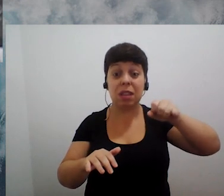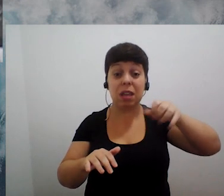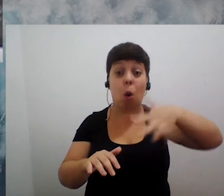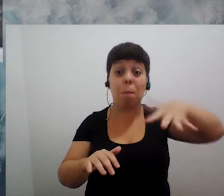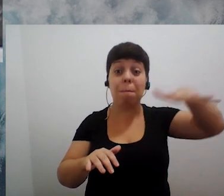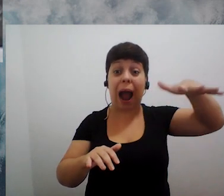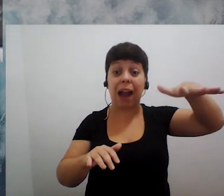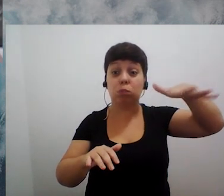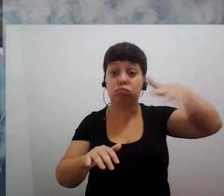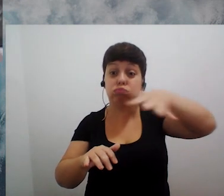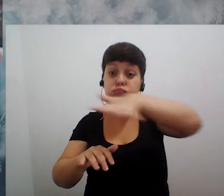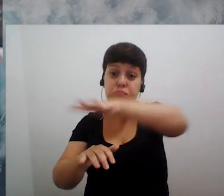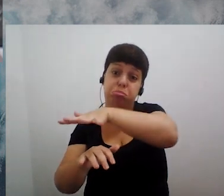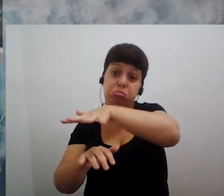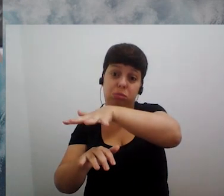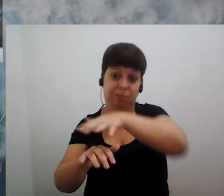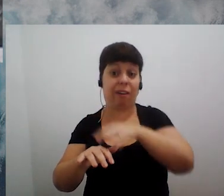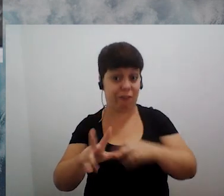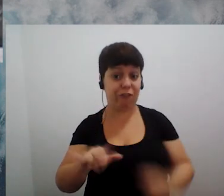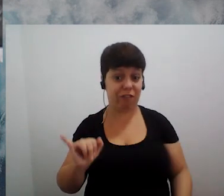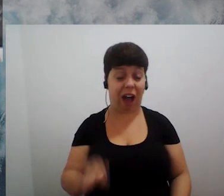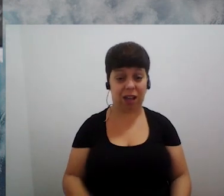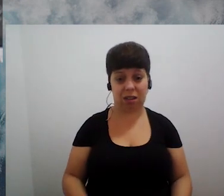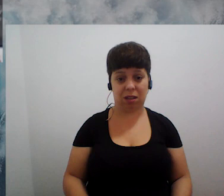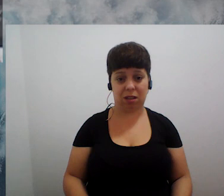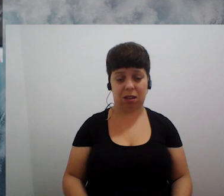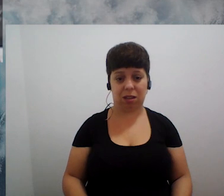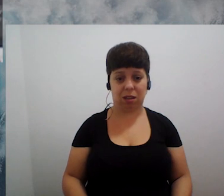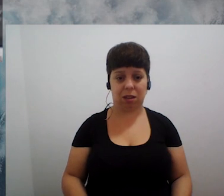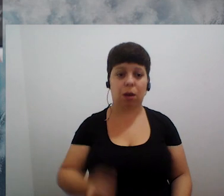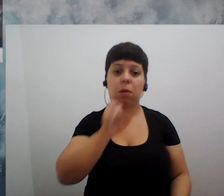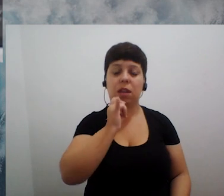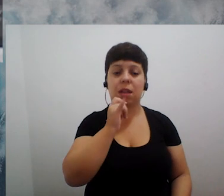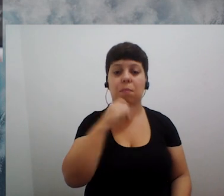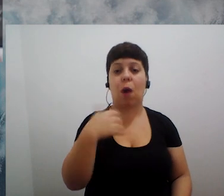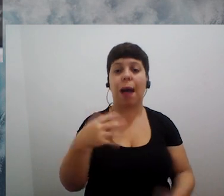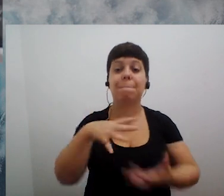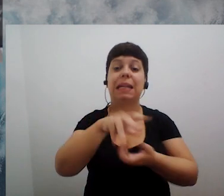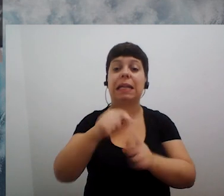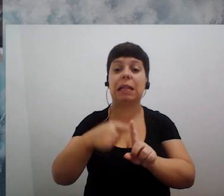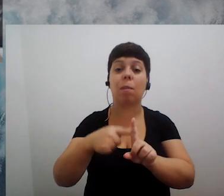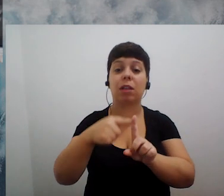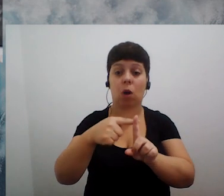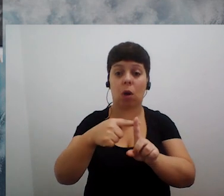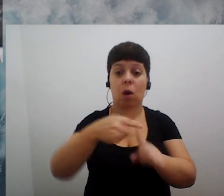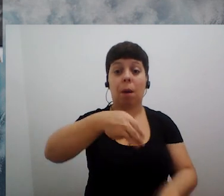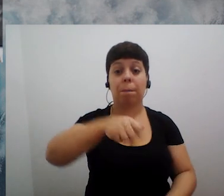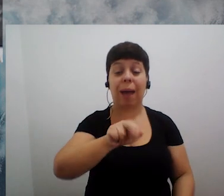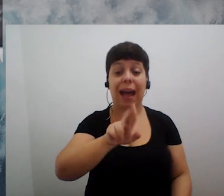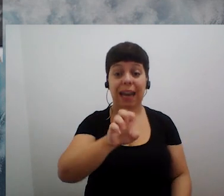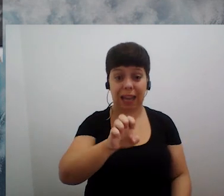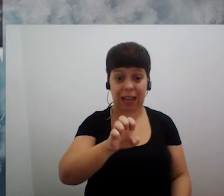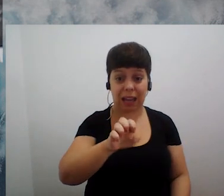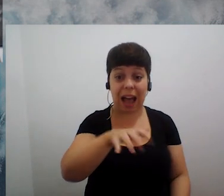se acontecer um aumento do nível do mar, a Nova Holanda vai ser atingida, ponto. Ah, aumentou a temperatura no